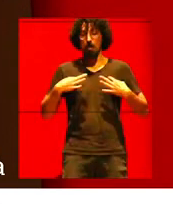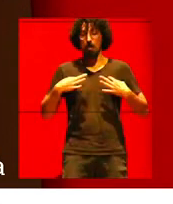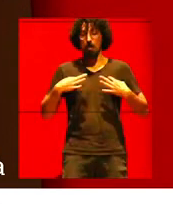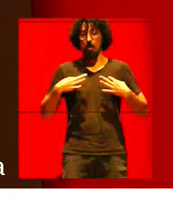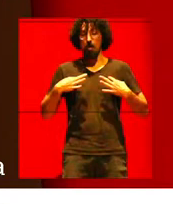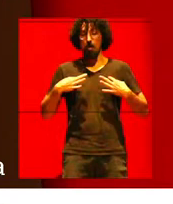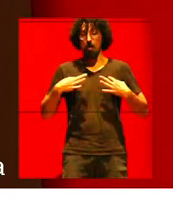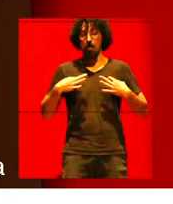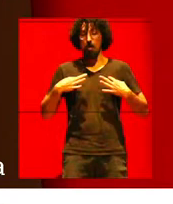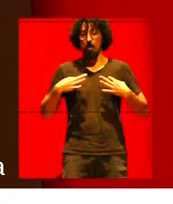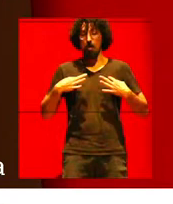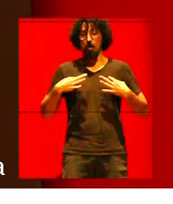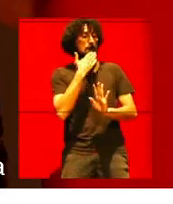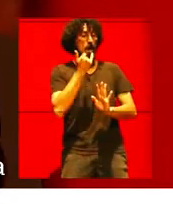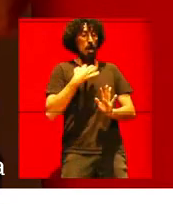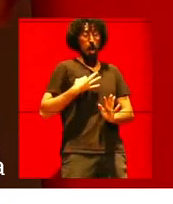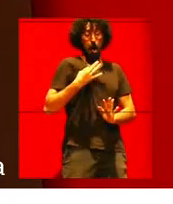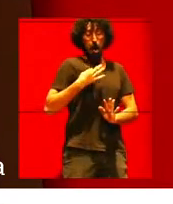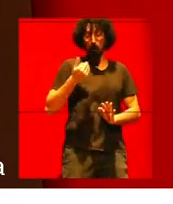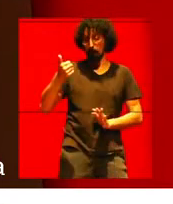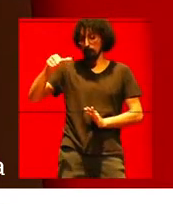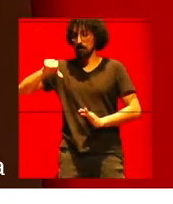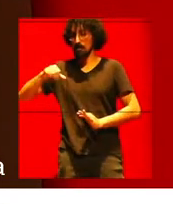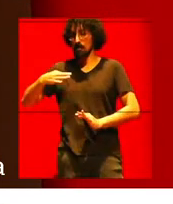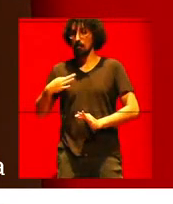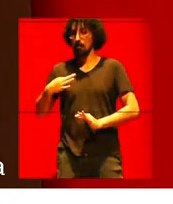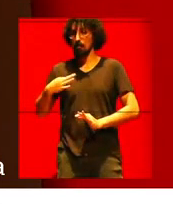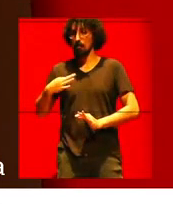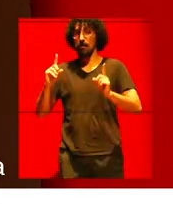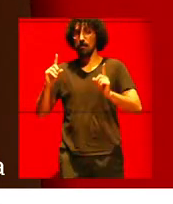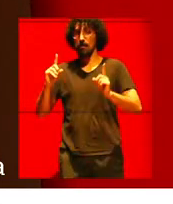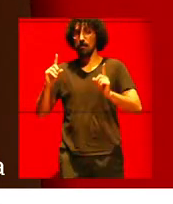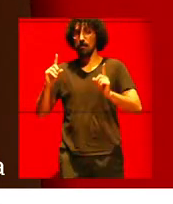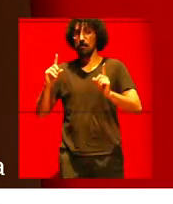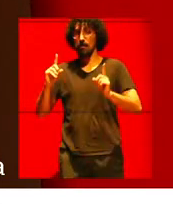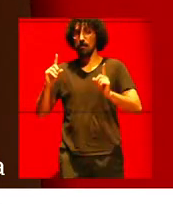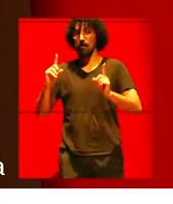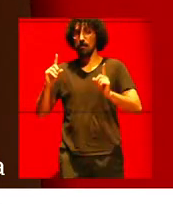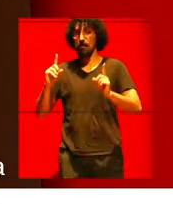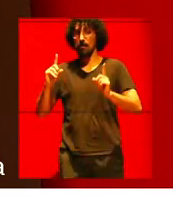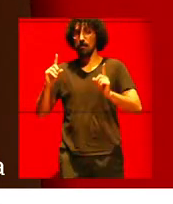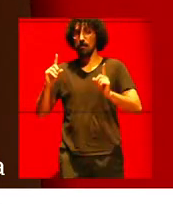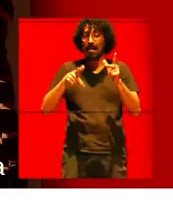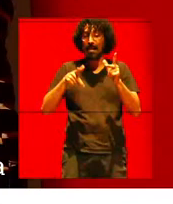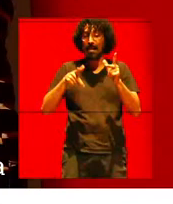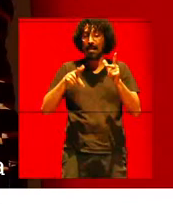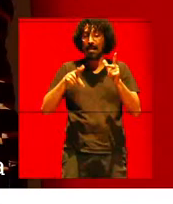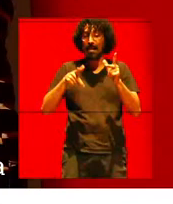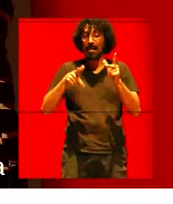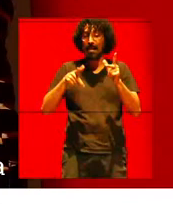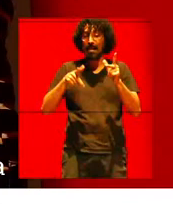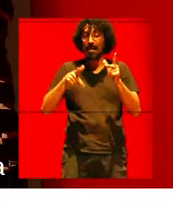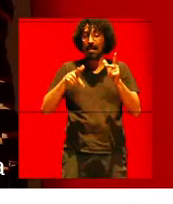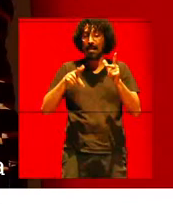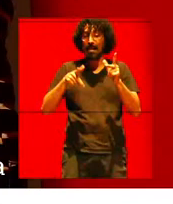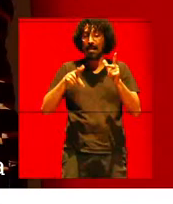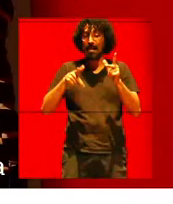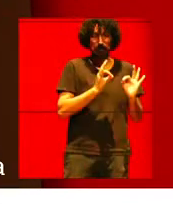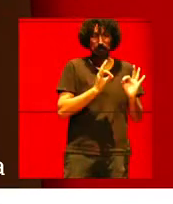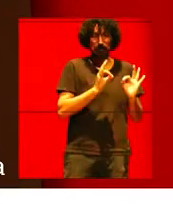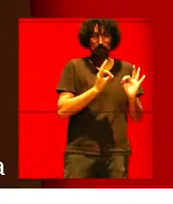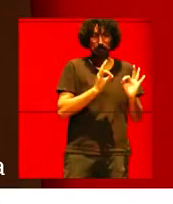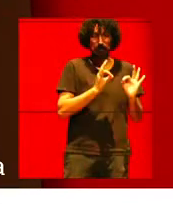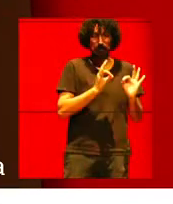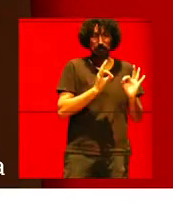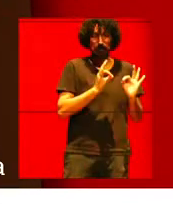existe a melhor e a pior, existe a inadequada e a adequada. Digamos que eu viesse aqui dar aula hoje e